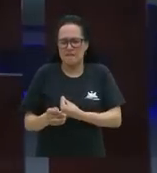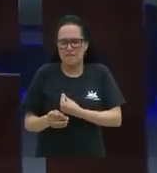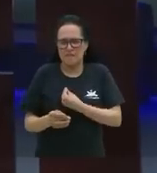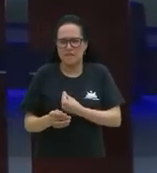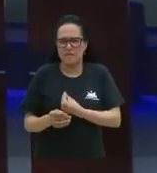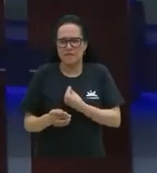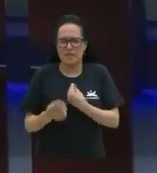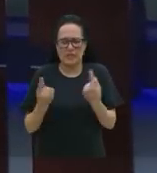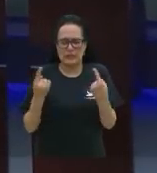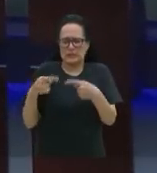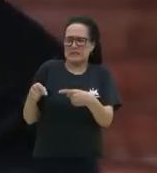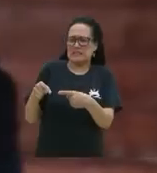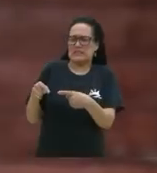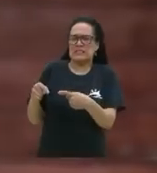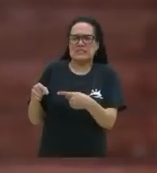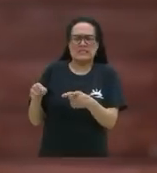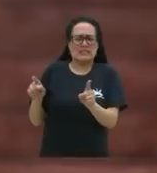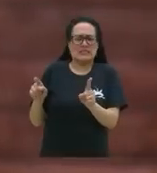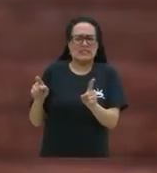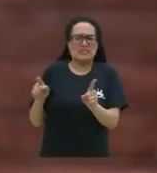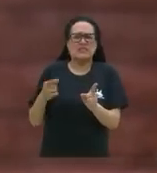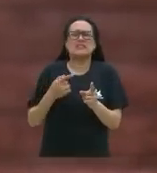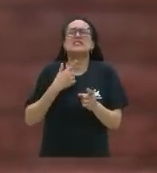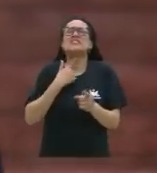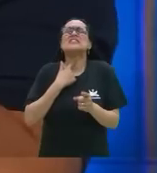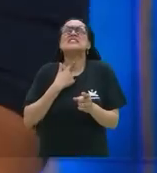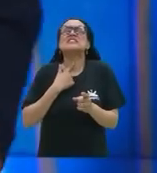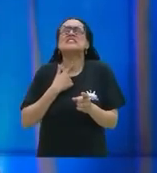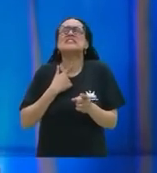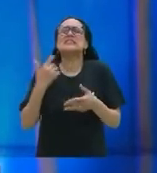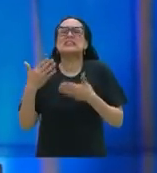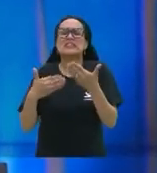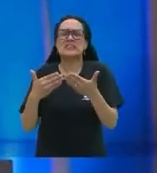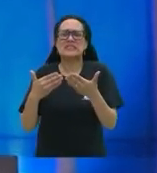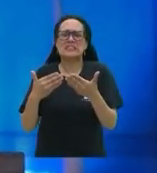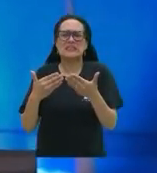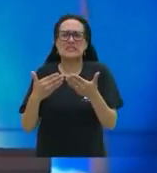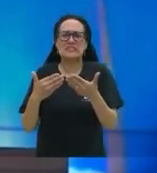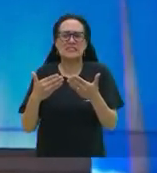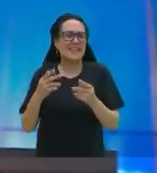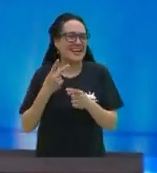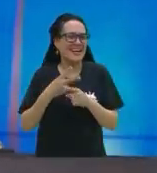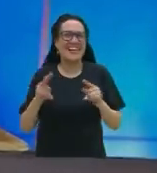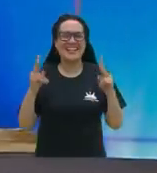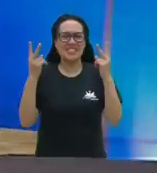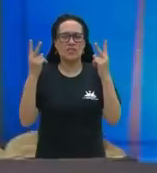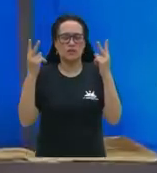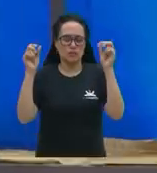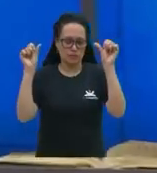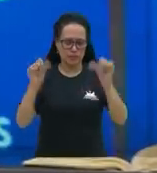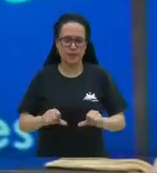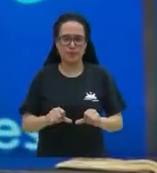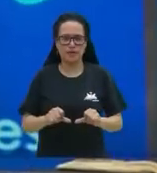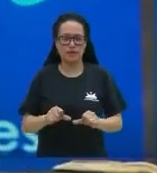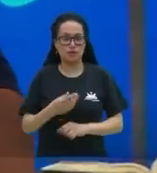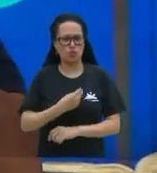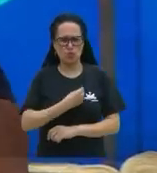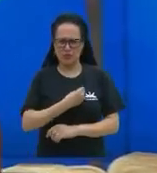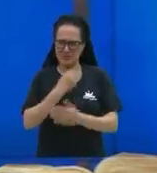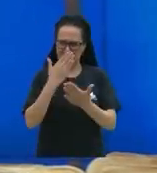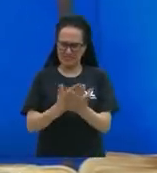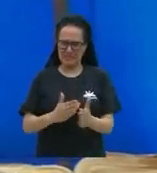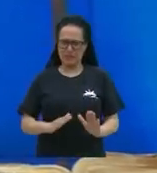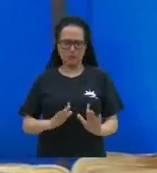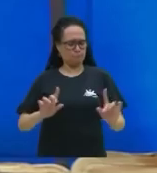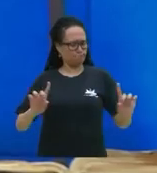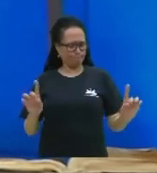contrariedade, de dissabores, de quedas, de derrotas. Tua vida não terminou.